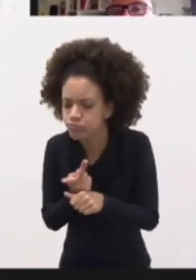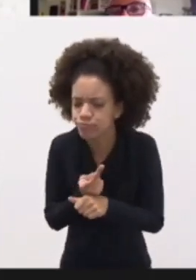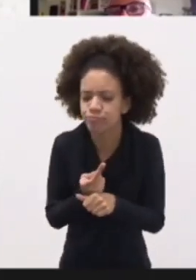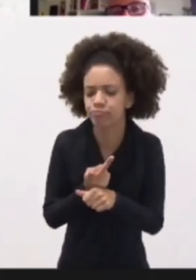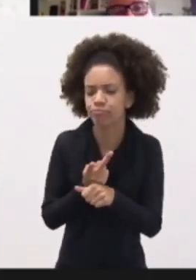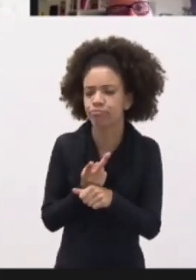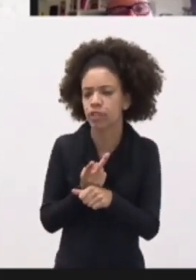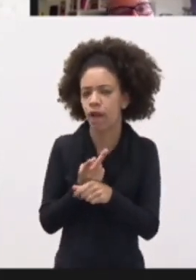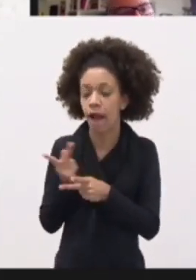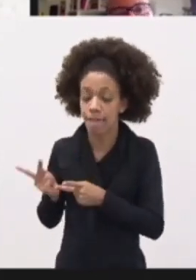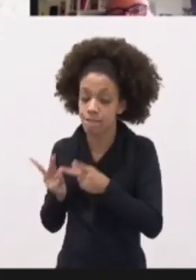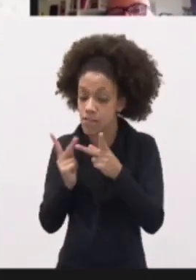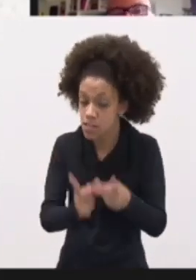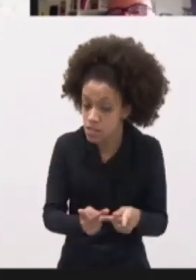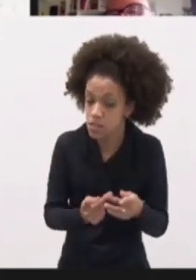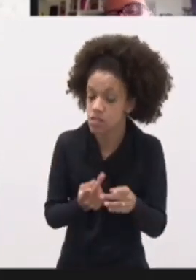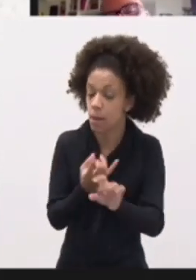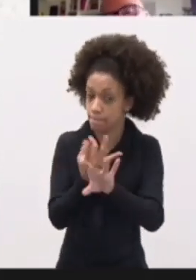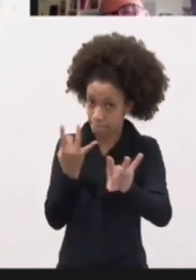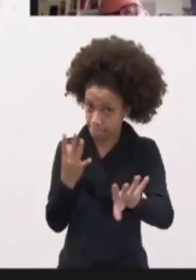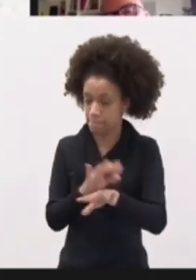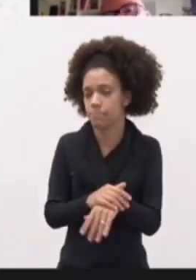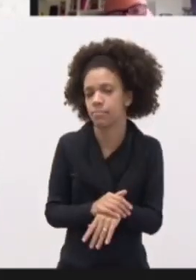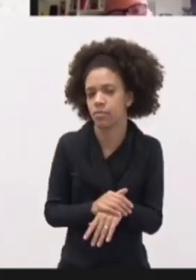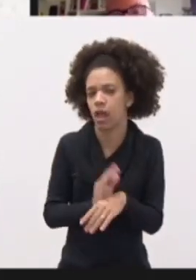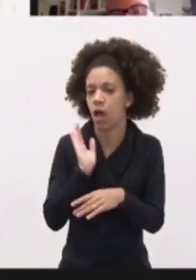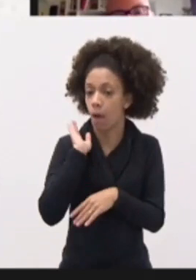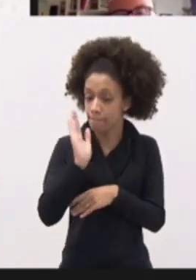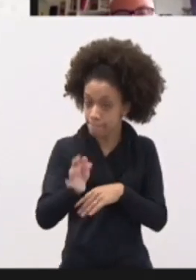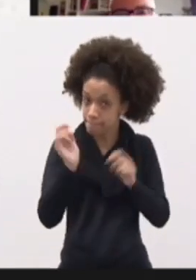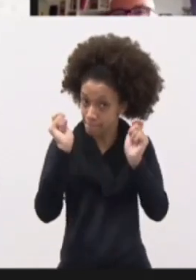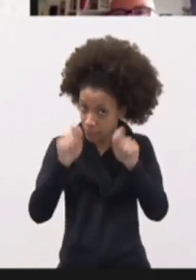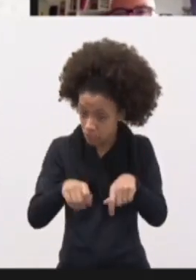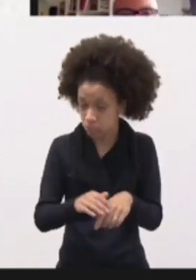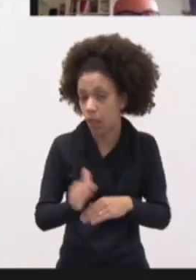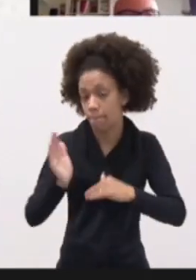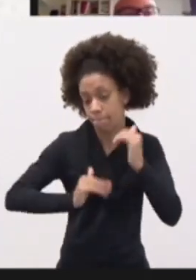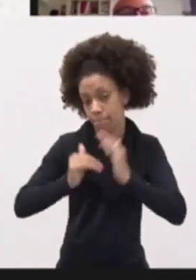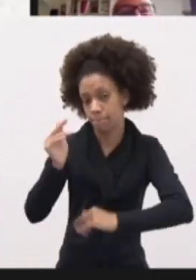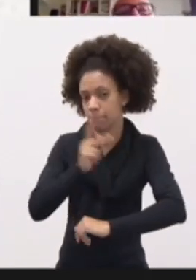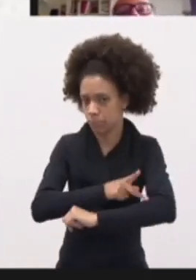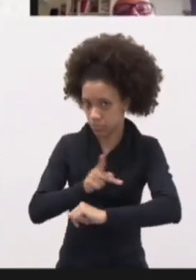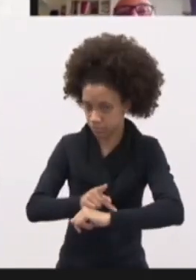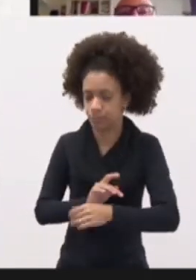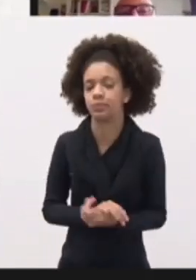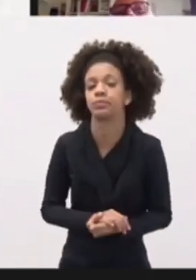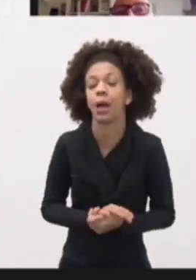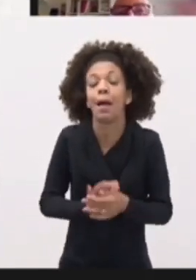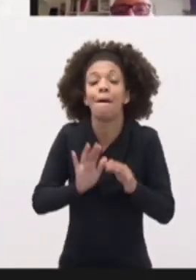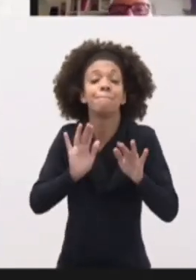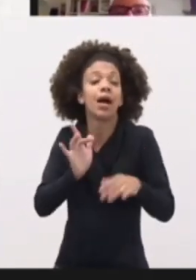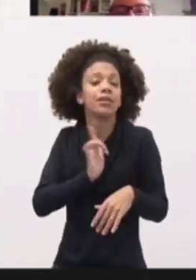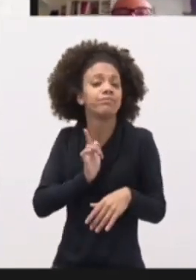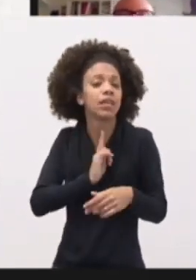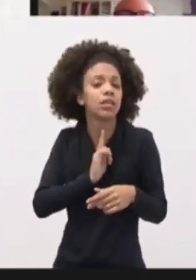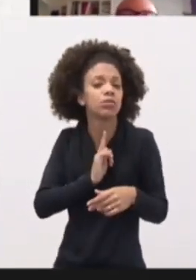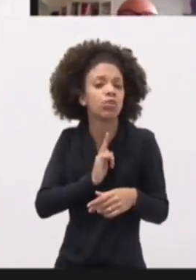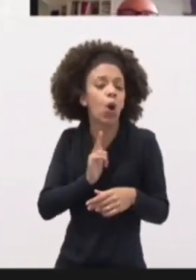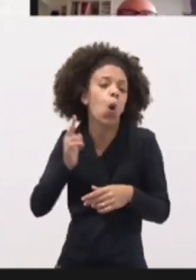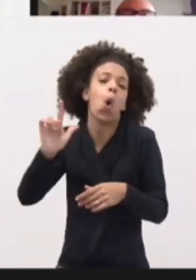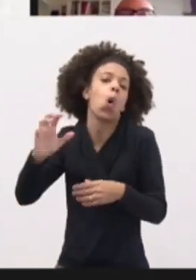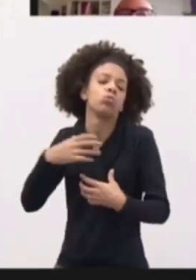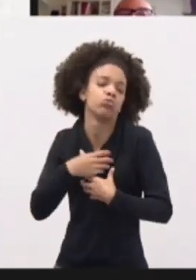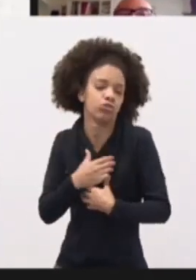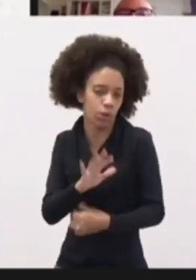uma visita virtual está direto aqui na competência prática pedagógica, nenhuma novidade, eu já falei isso. Mas tem outra relação que é o